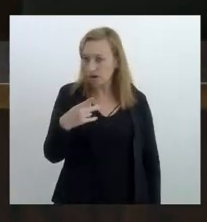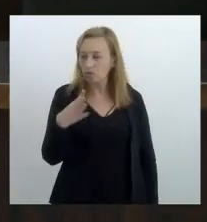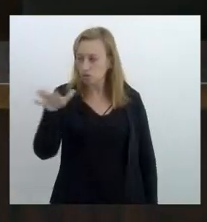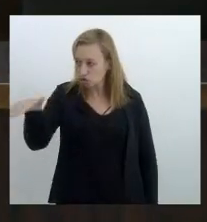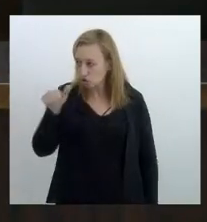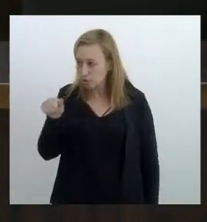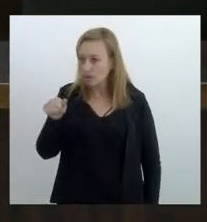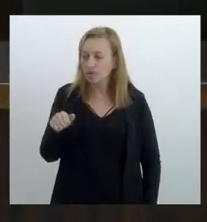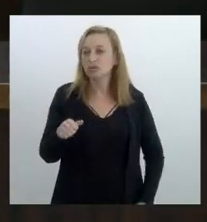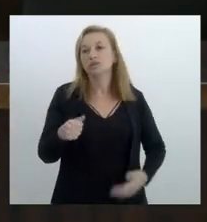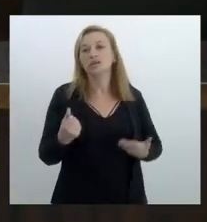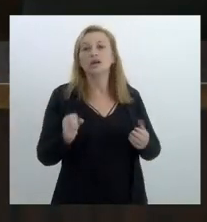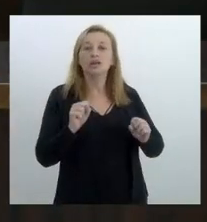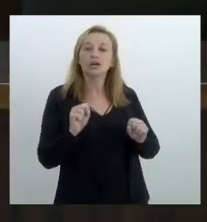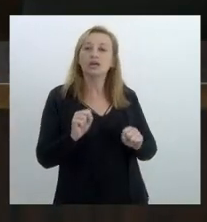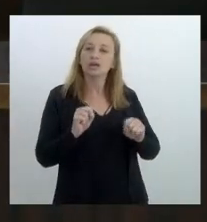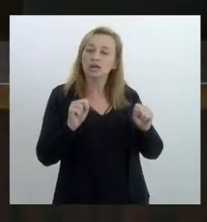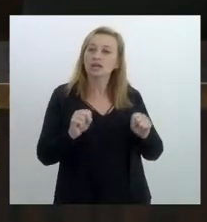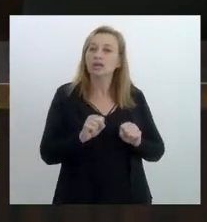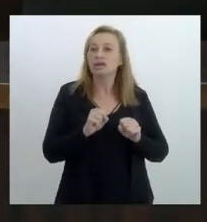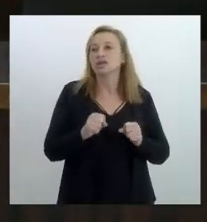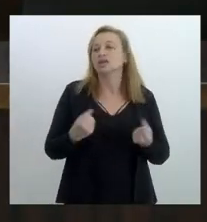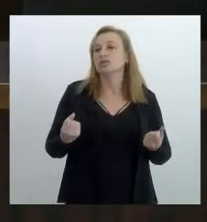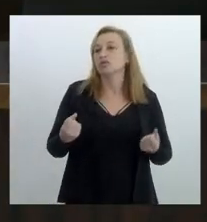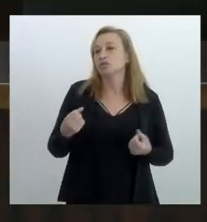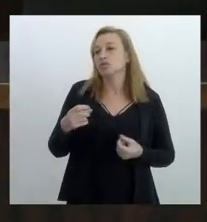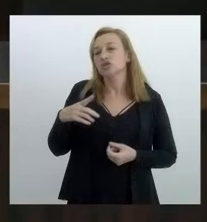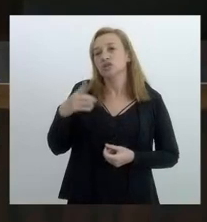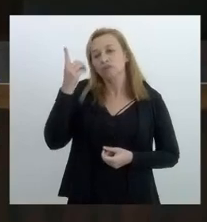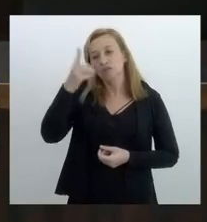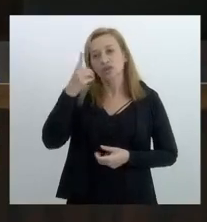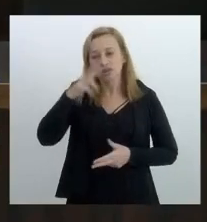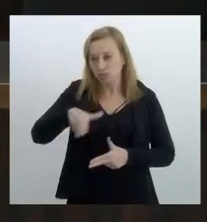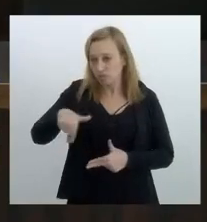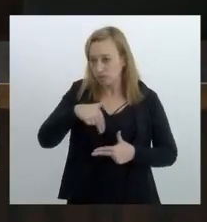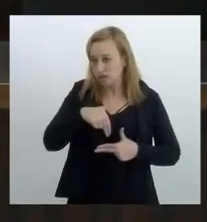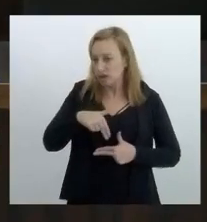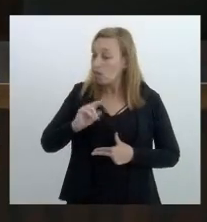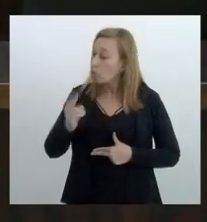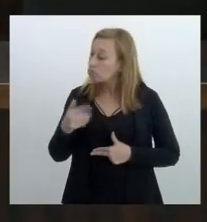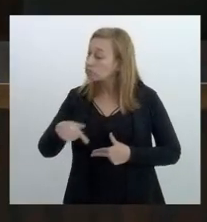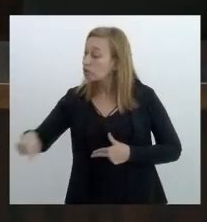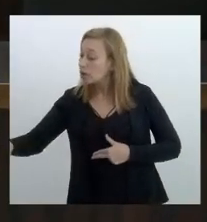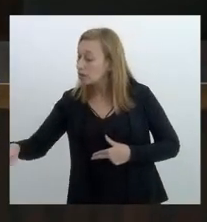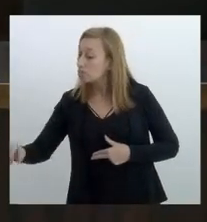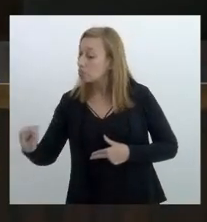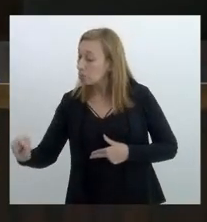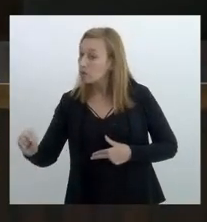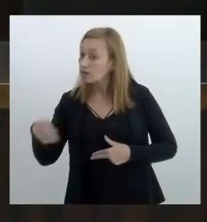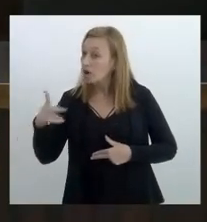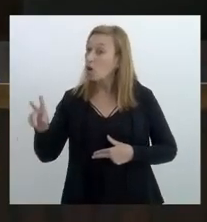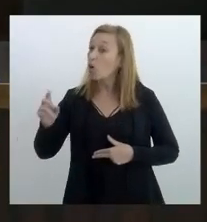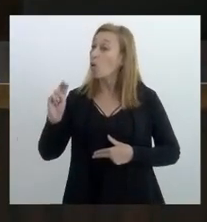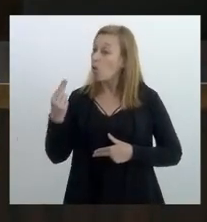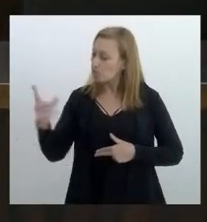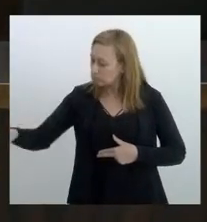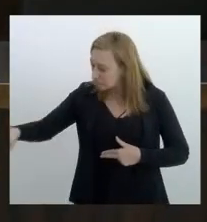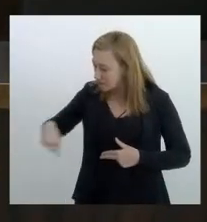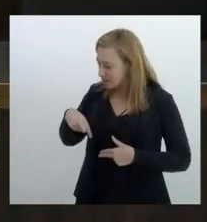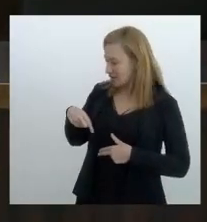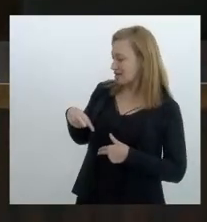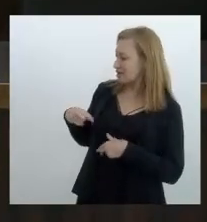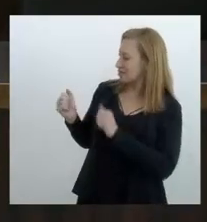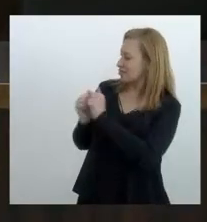chamar. Claro que os deputados podem falar de baixo, podem falar do púlpito, se quiser pode falar até do meu aqui.